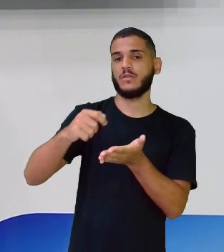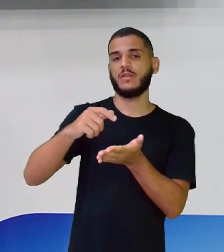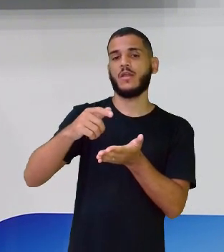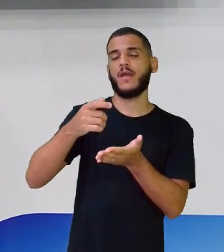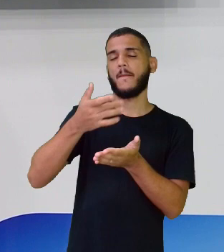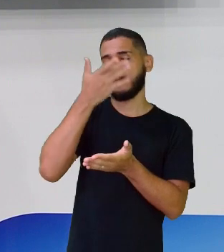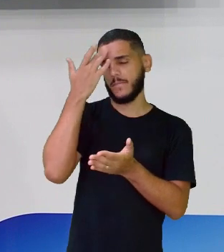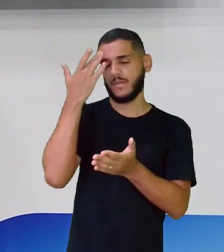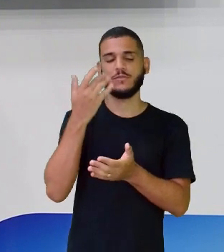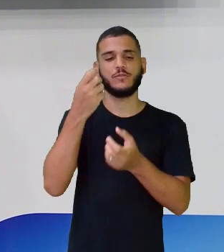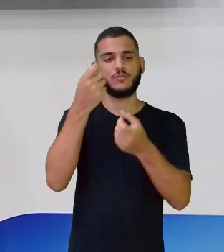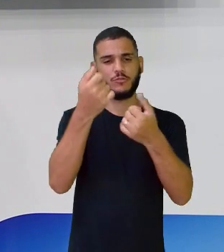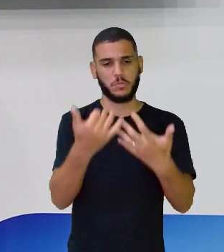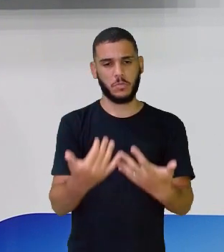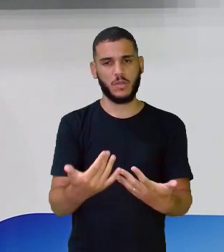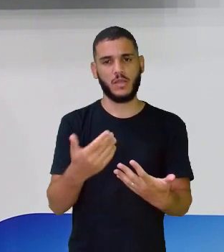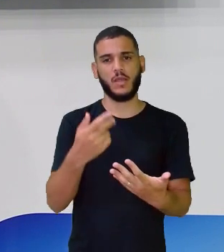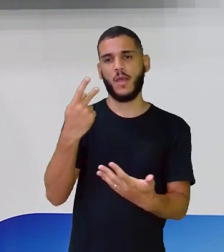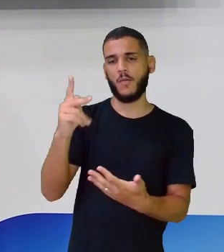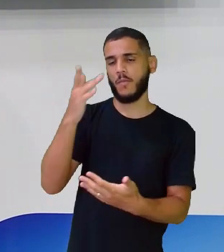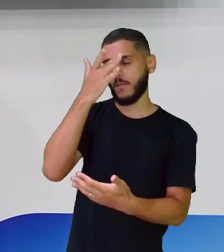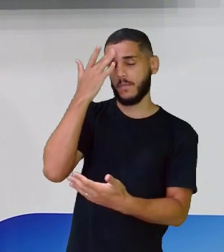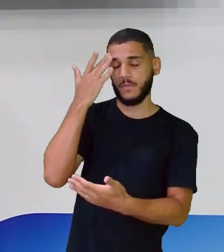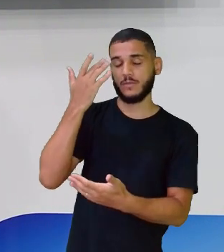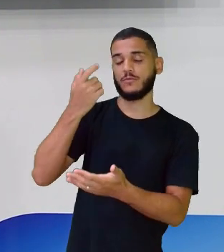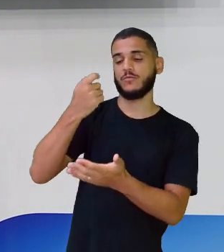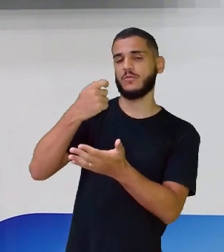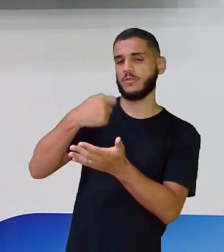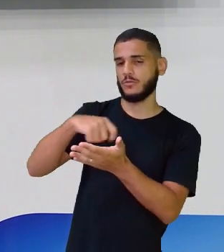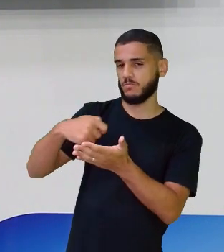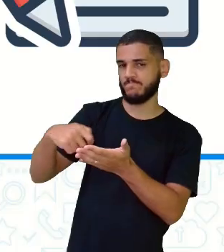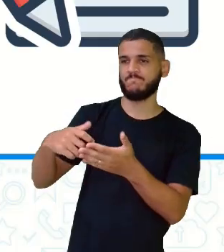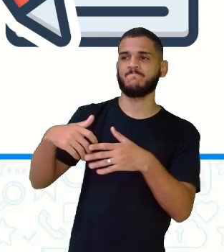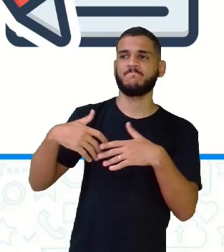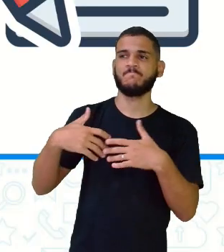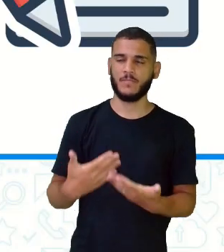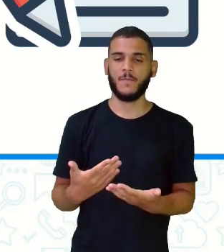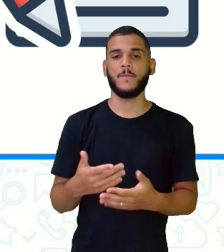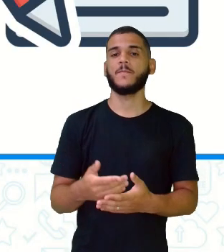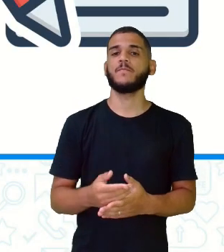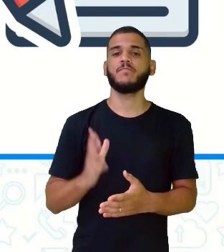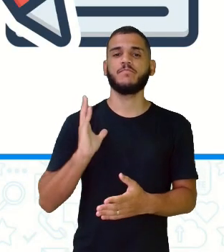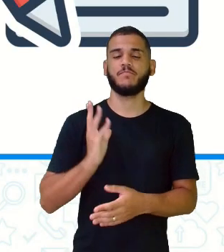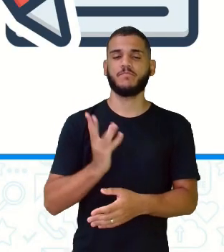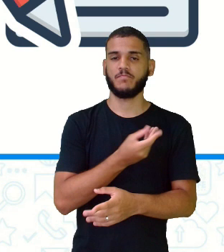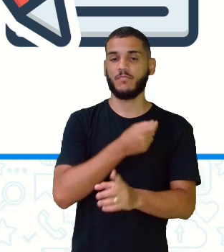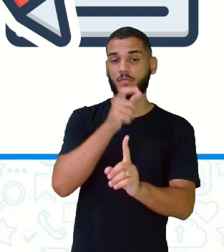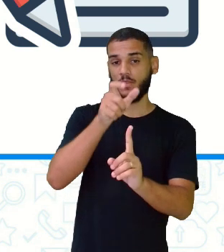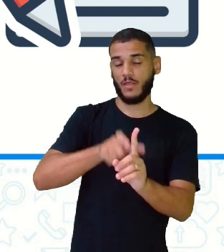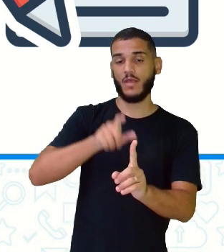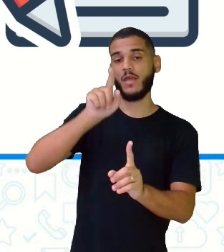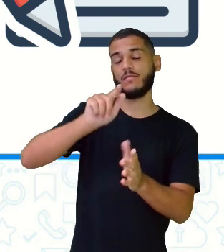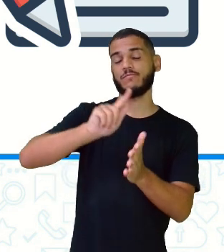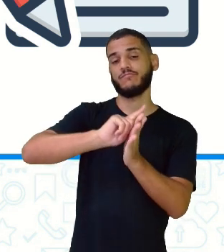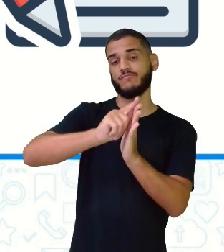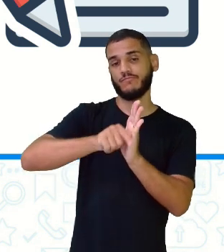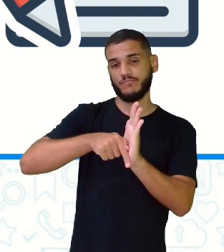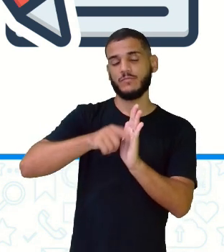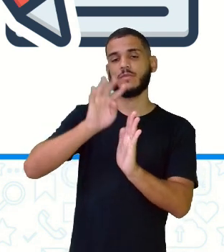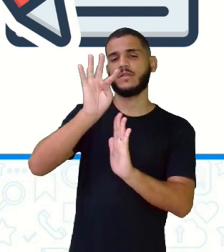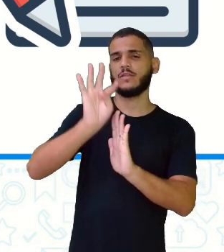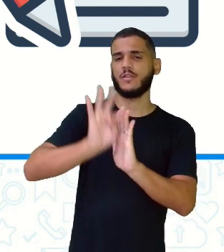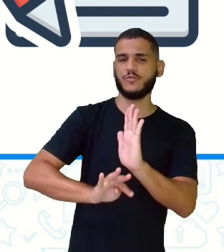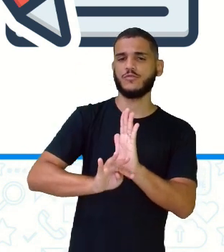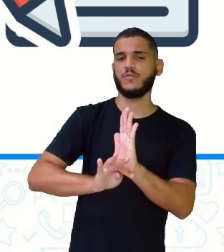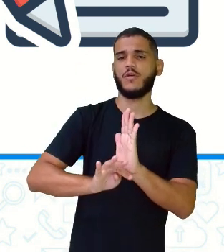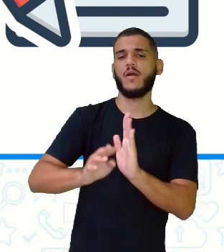assim construindo sua biografia. Biografia é um gênero textual responsável por contar a história de